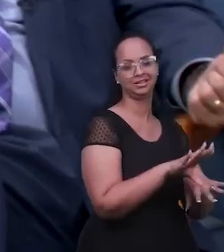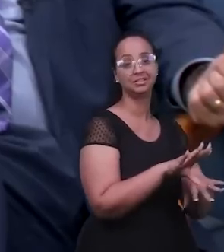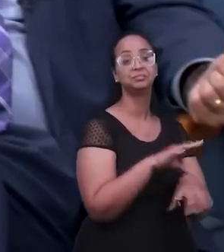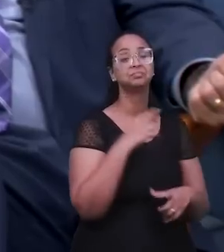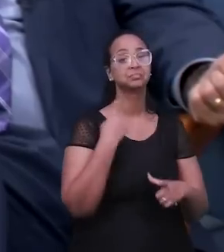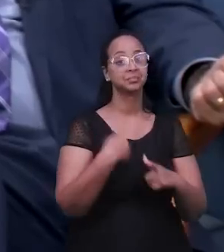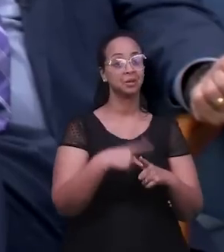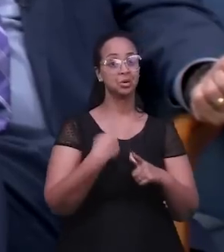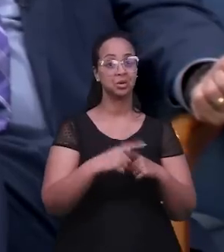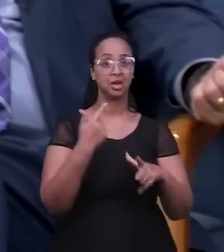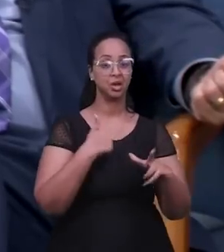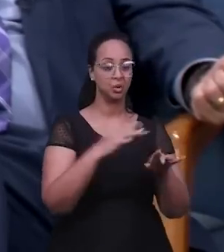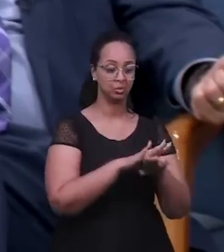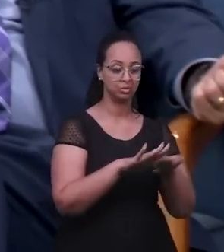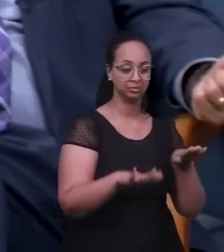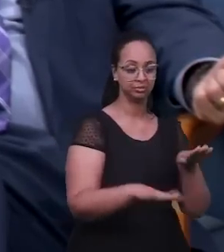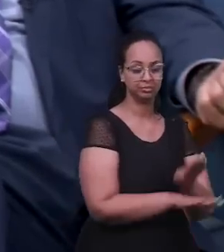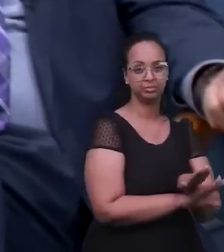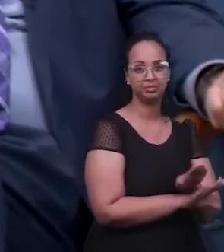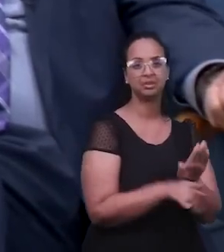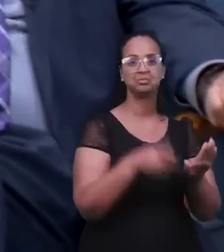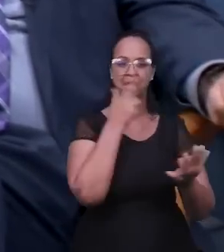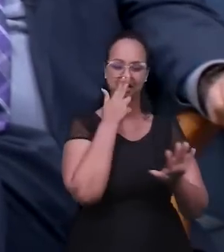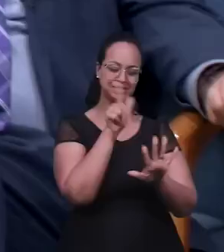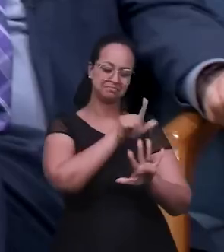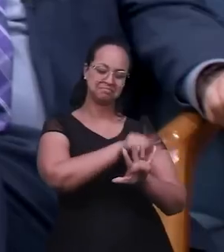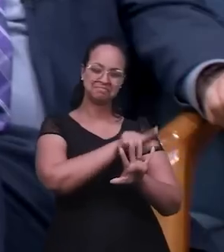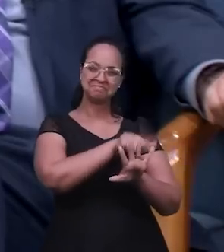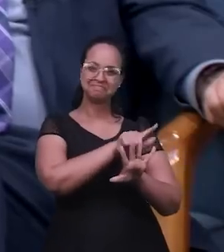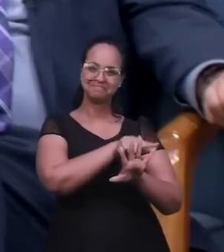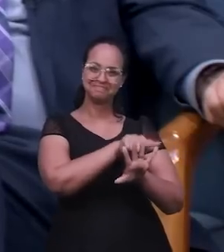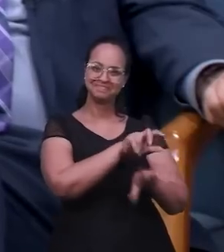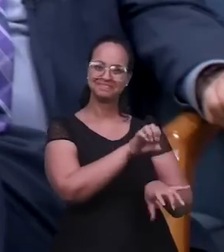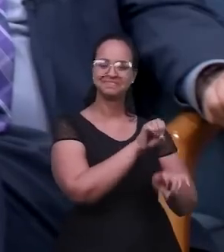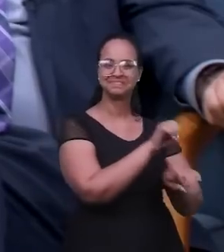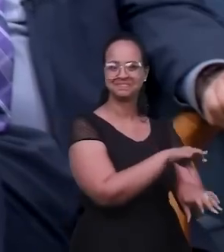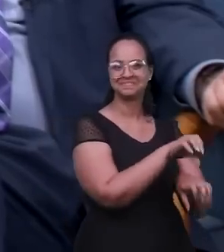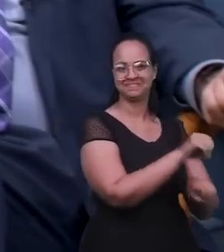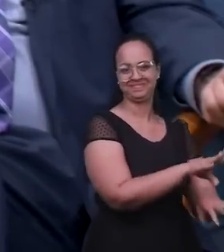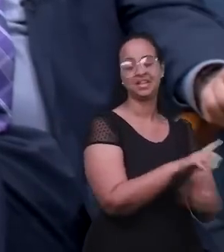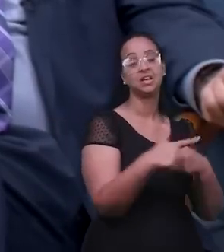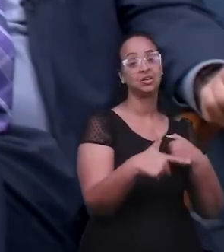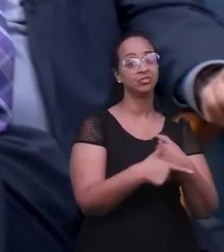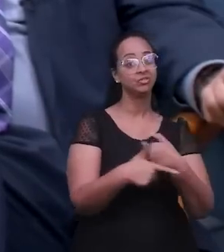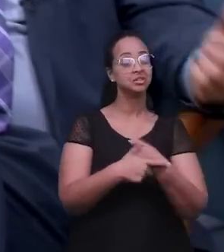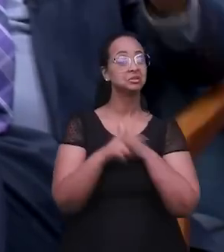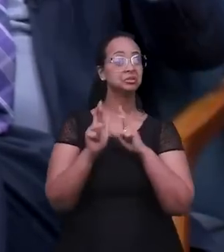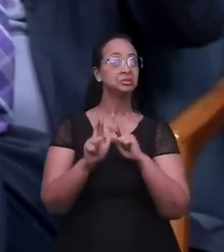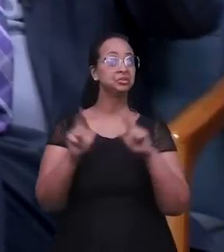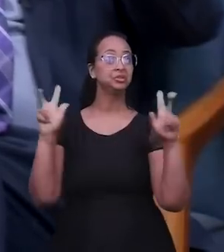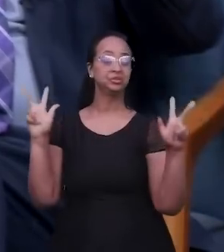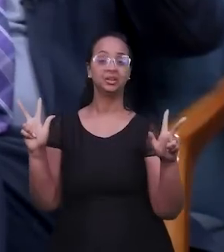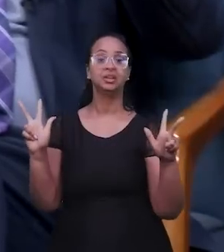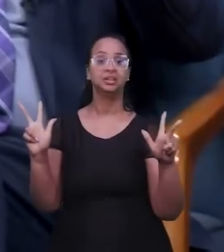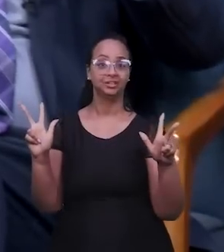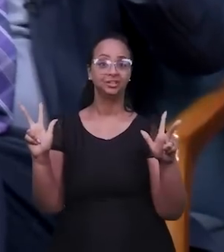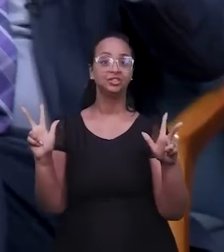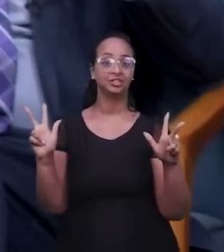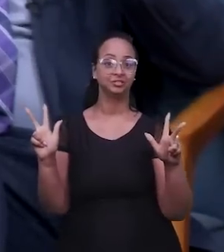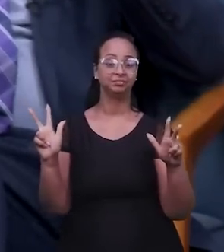maior, como mestre. Então ele diz assim, eu sou o menor. É o menor, é o dedinho na mão, o menor. Mas são